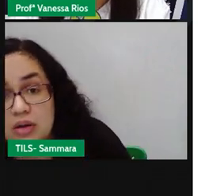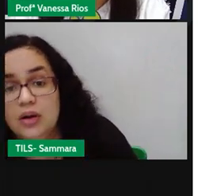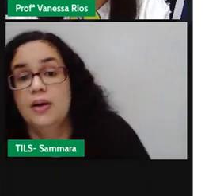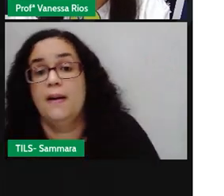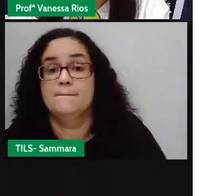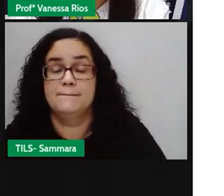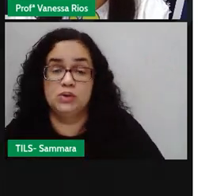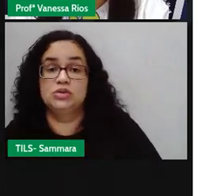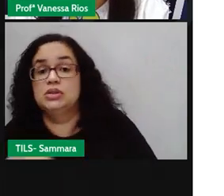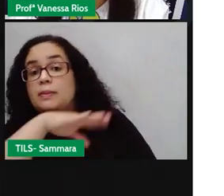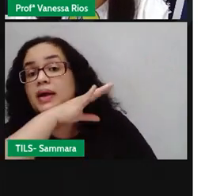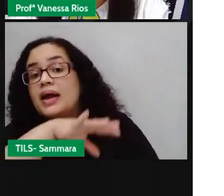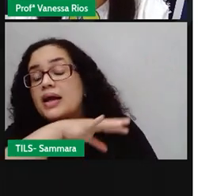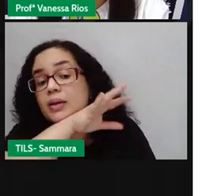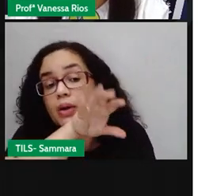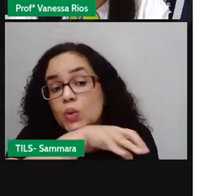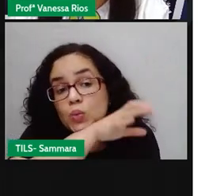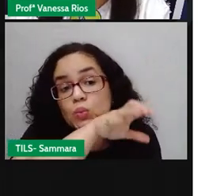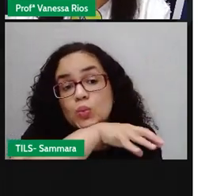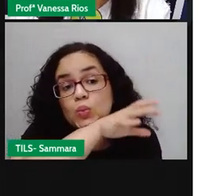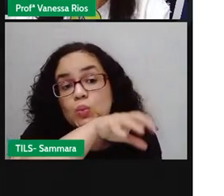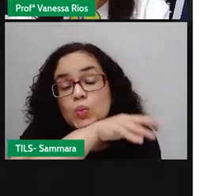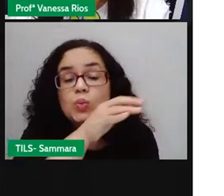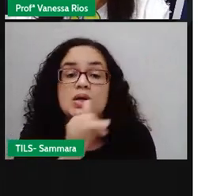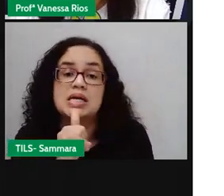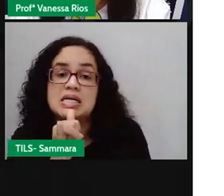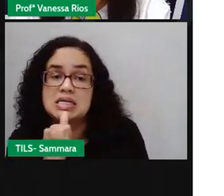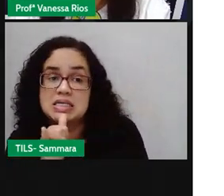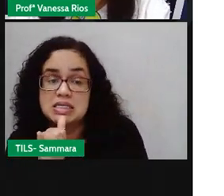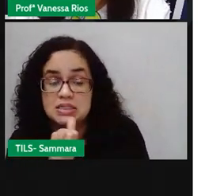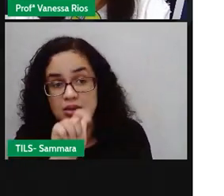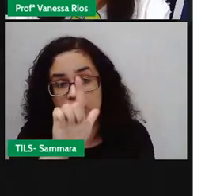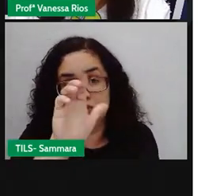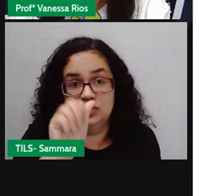Ele pode ser também de origem animal, o exemplo aí, a lã.